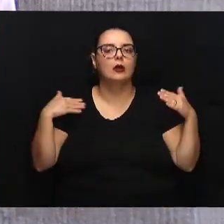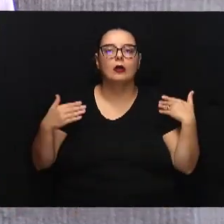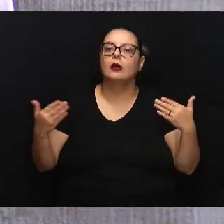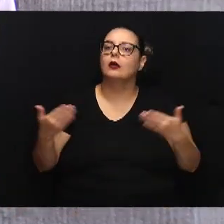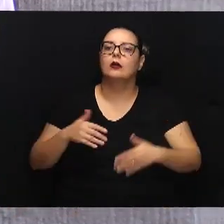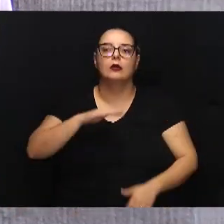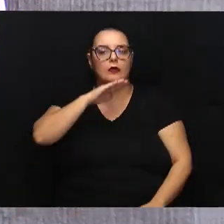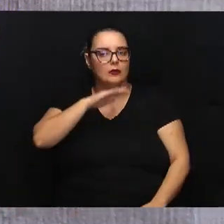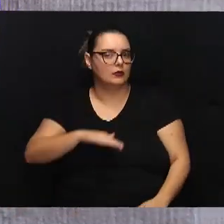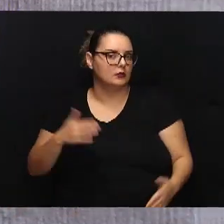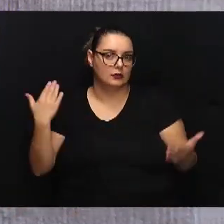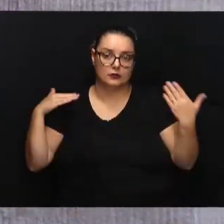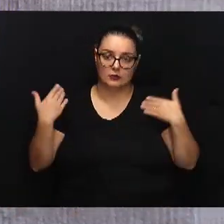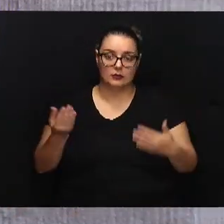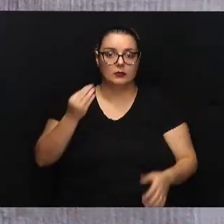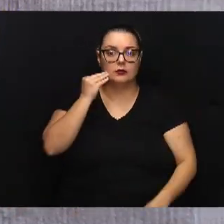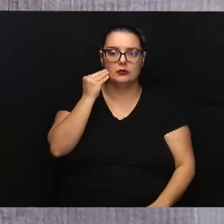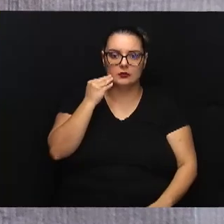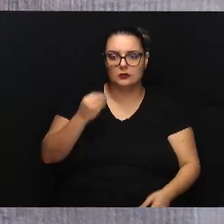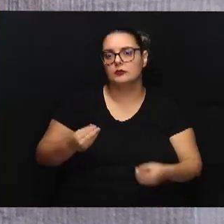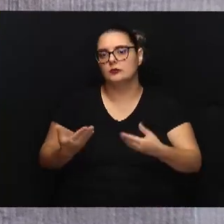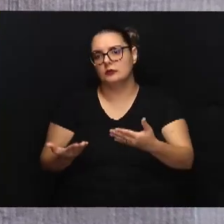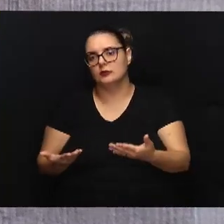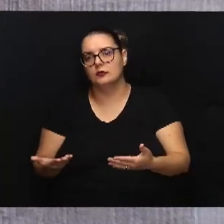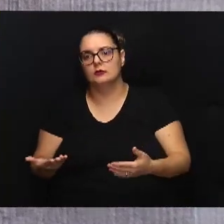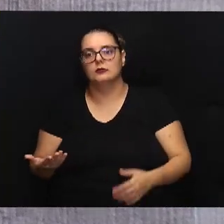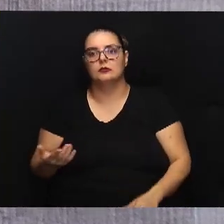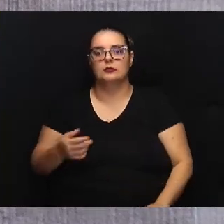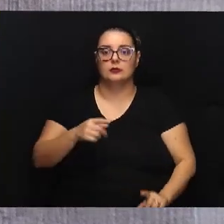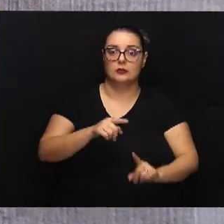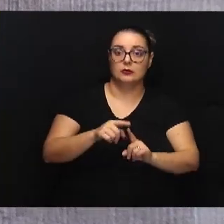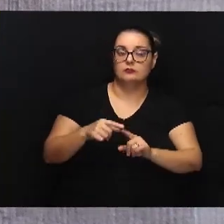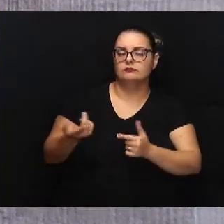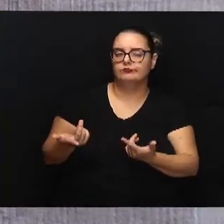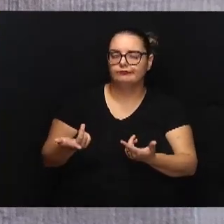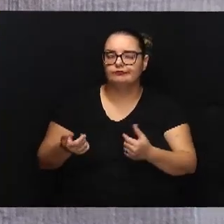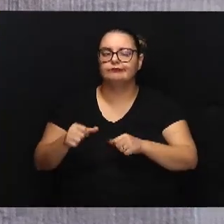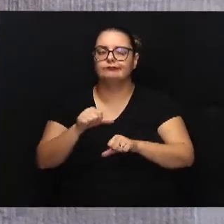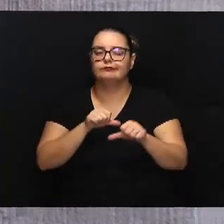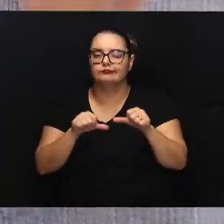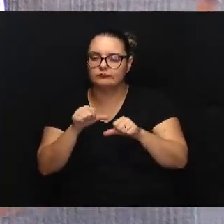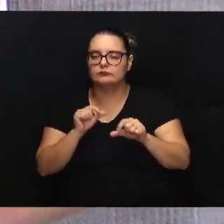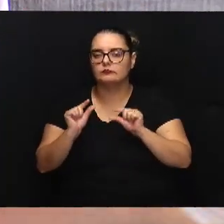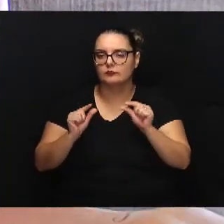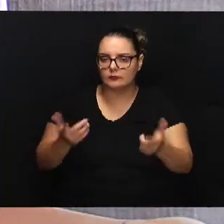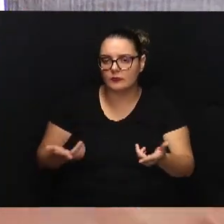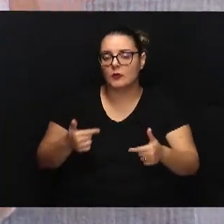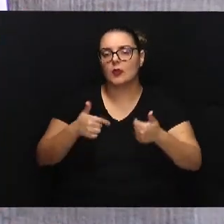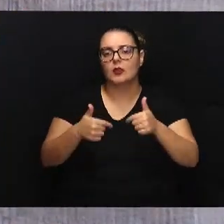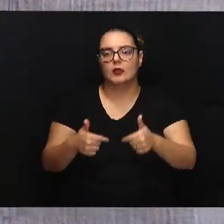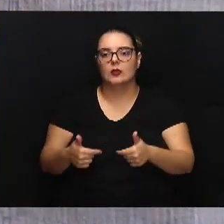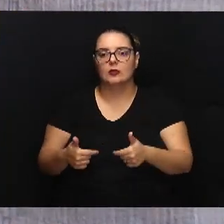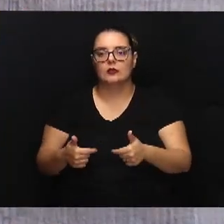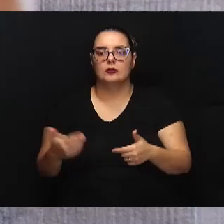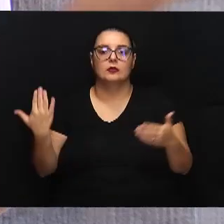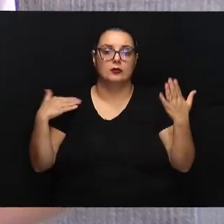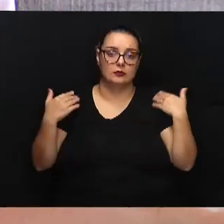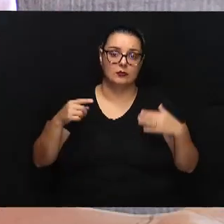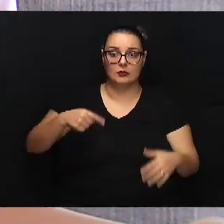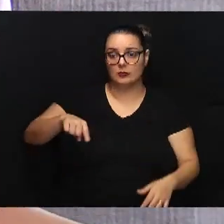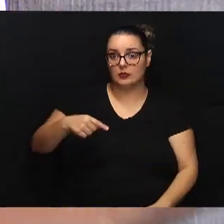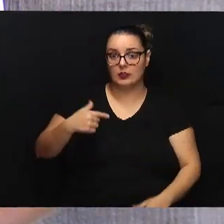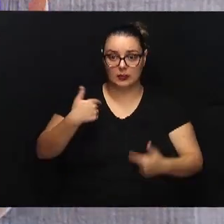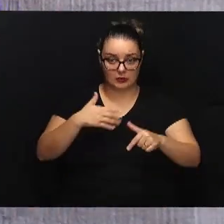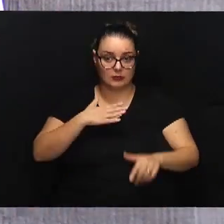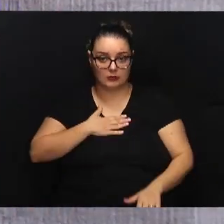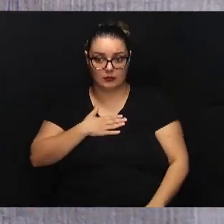Então eu tento sempre trazer esse lado do tipo assim, de transformar um pouquinho essa questão do trabalho em passeio para eles. É trabalho para mim, mas passeio